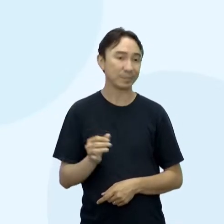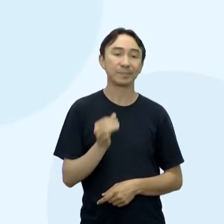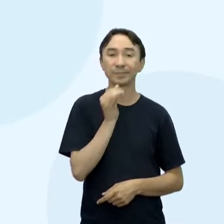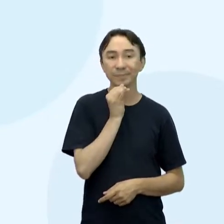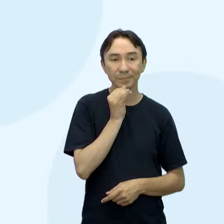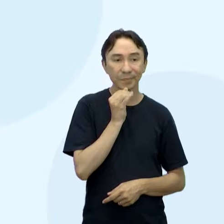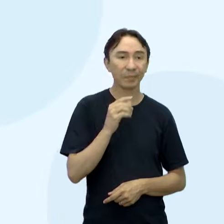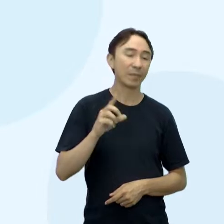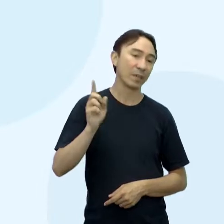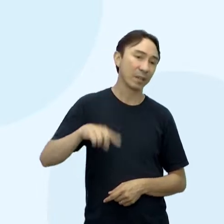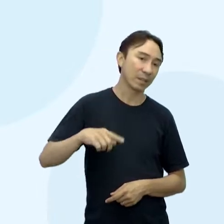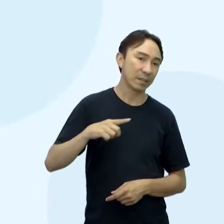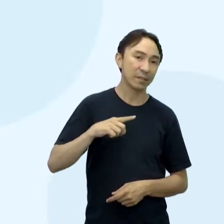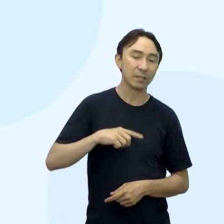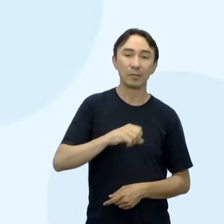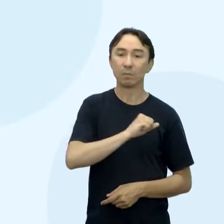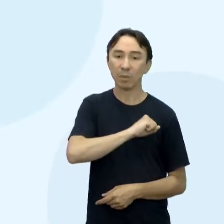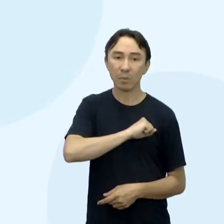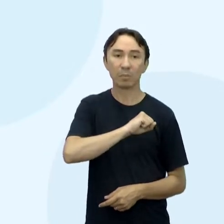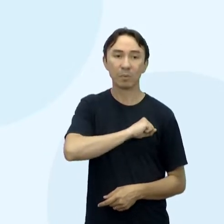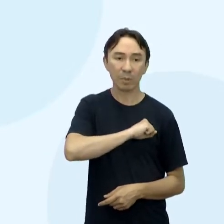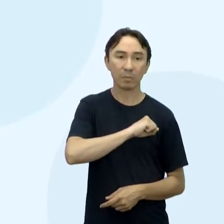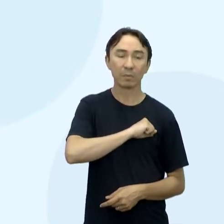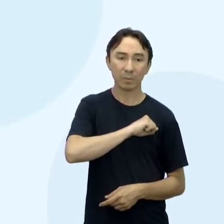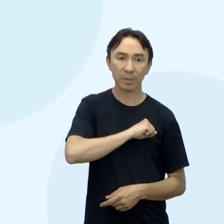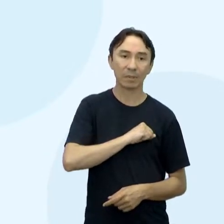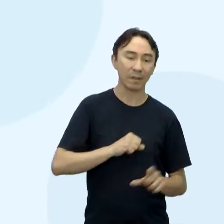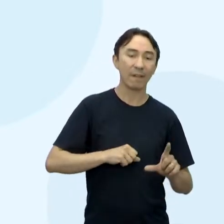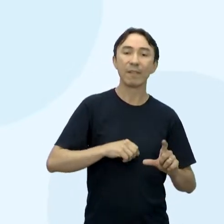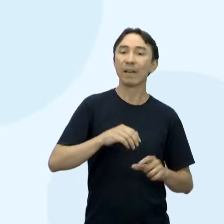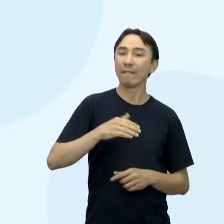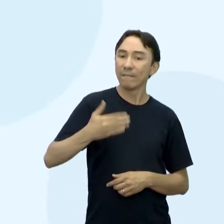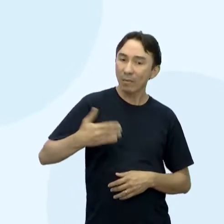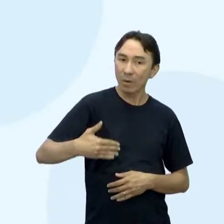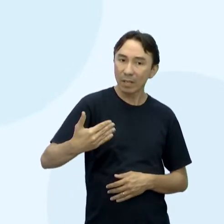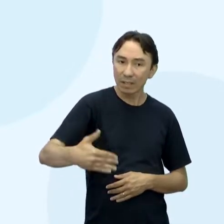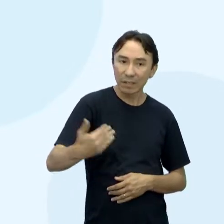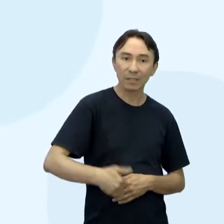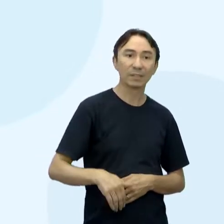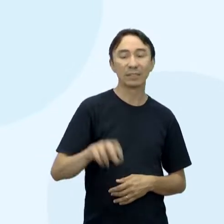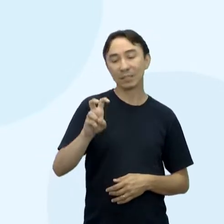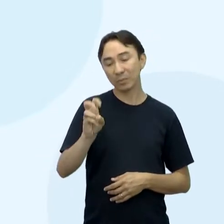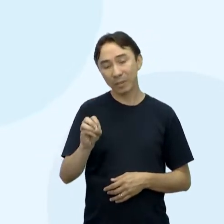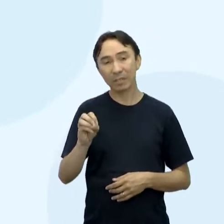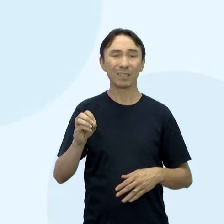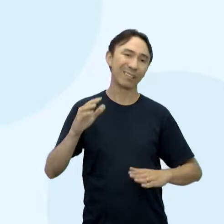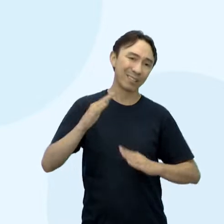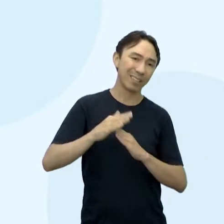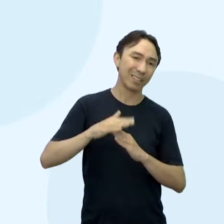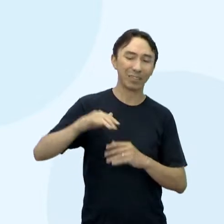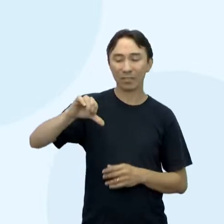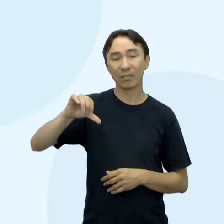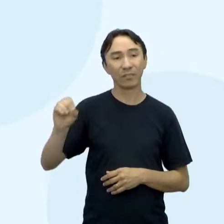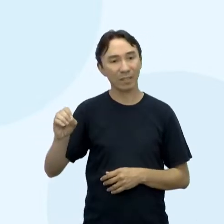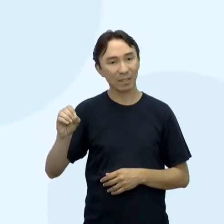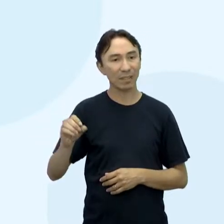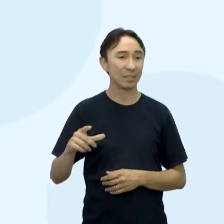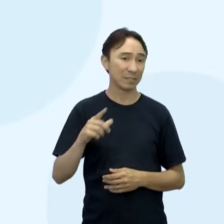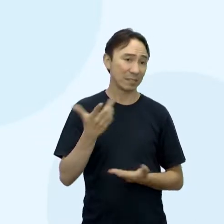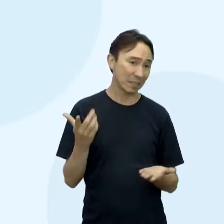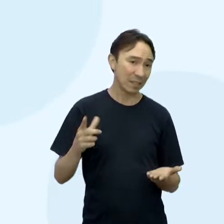de 50 a 90 batimento por minuto. Aula de física por semana, 1 ou 2 vezes por semana, depende da